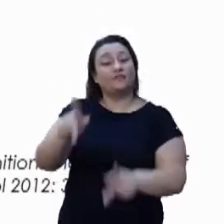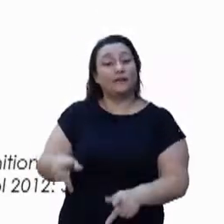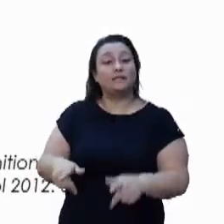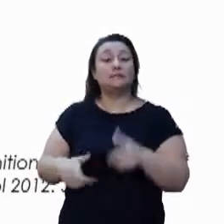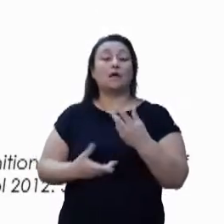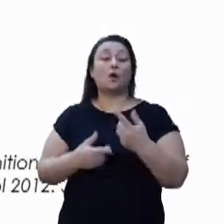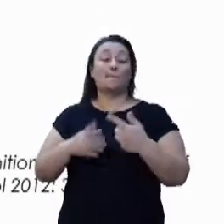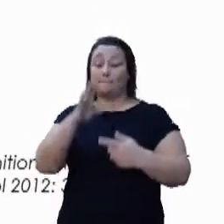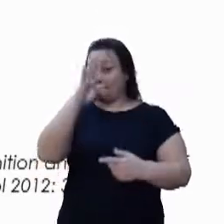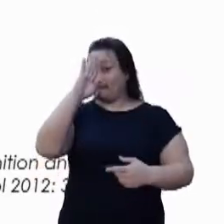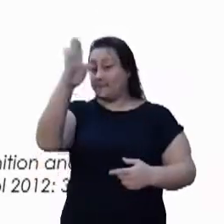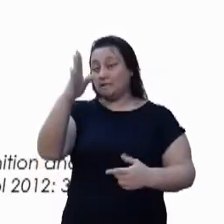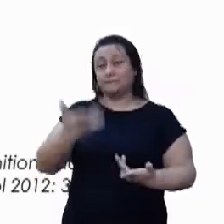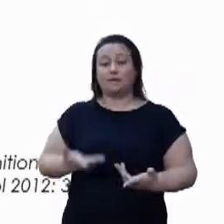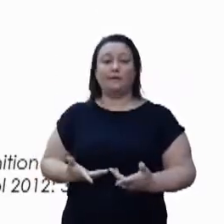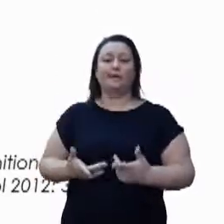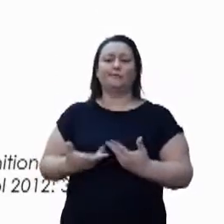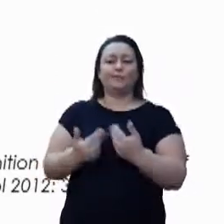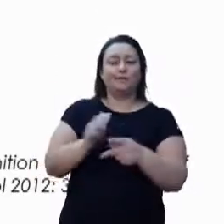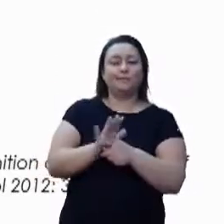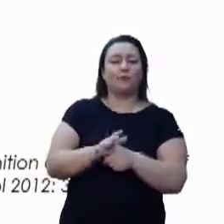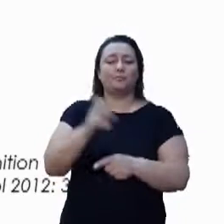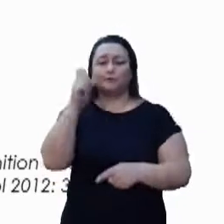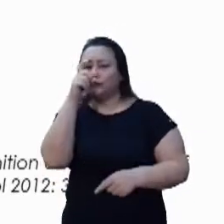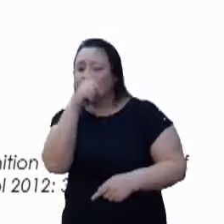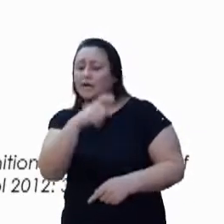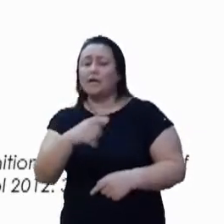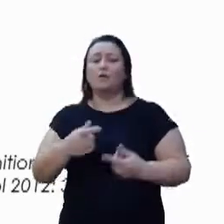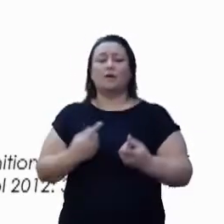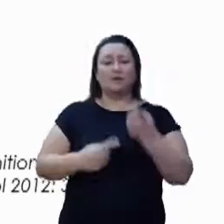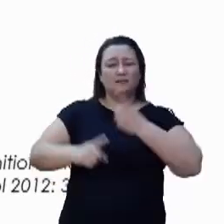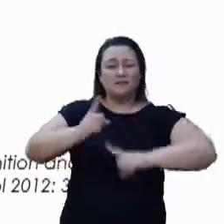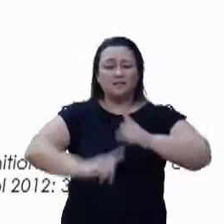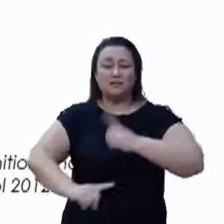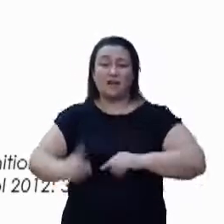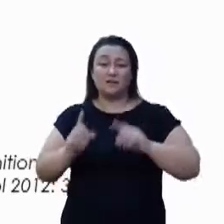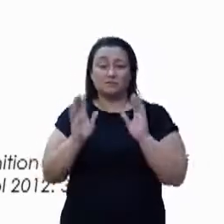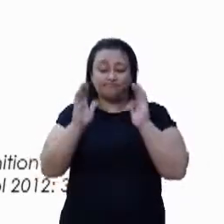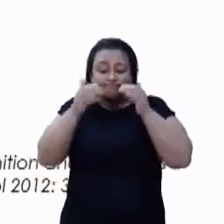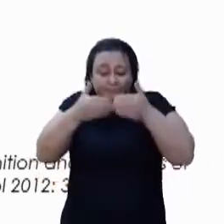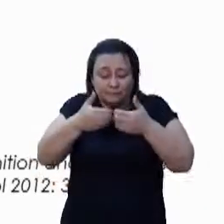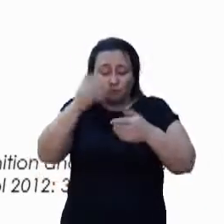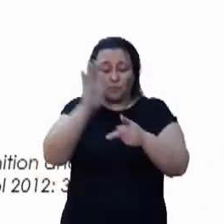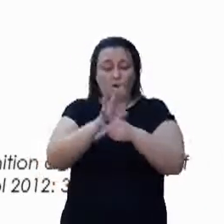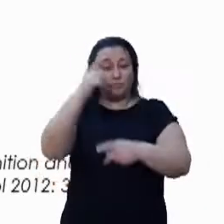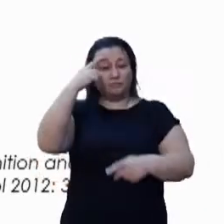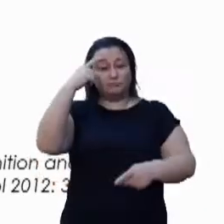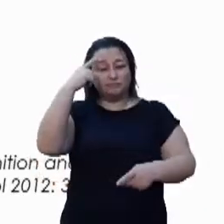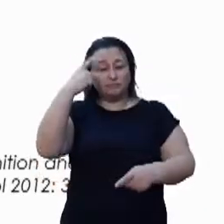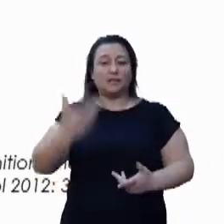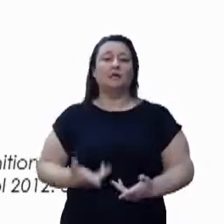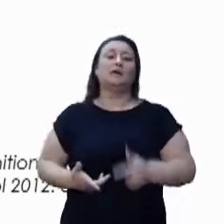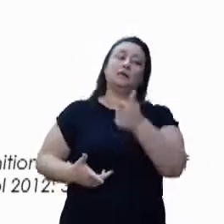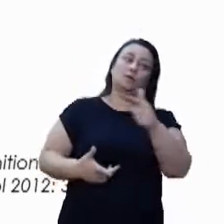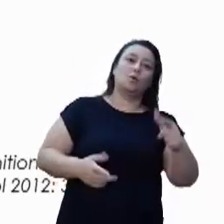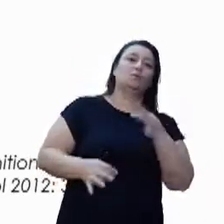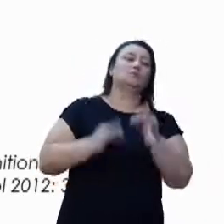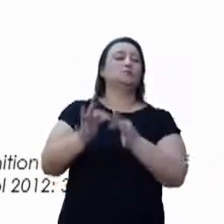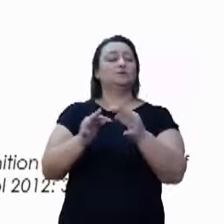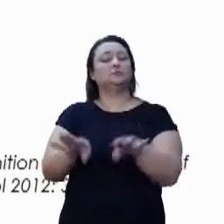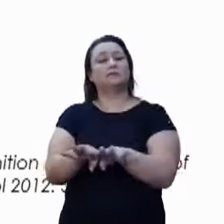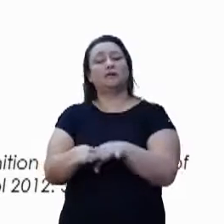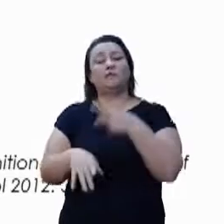principalmente fenótipos complicados, com alteração intelectual, alterações oftalmológicas, e também outros diagnósticos diferenciais que eu vou aqui